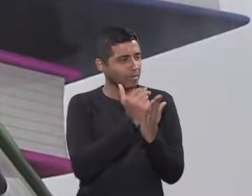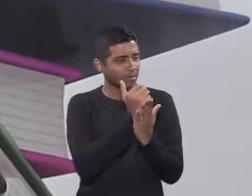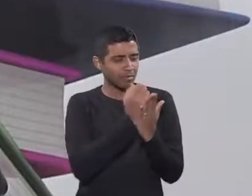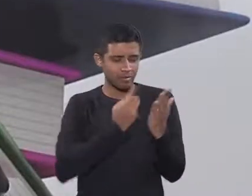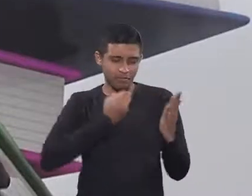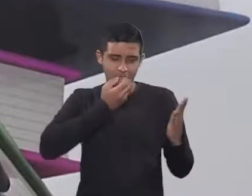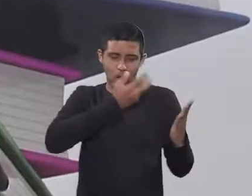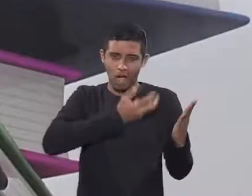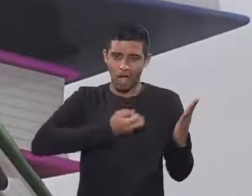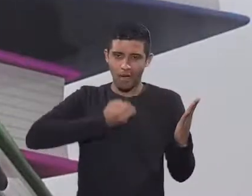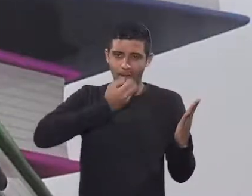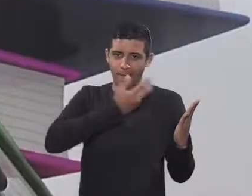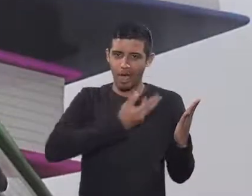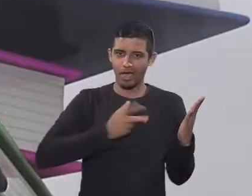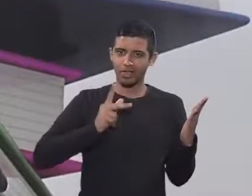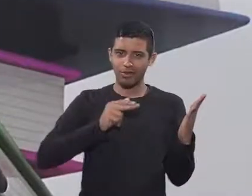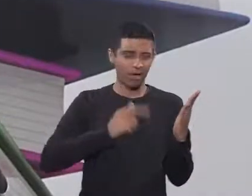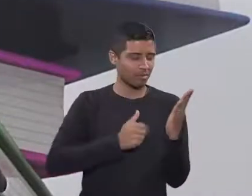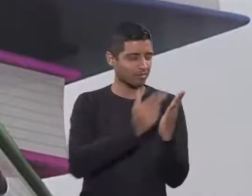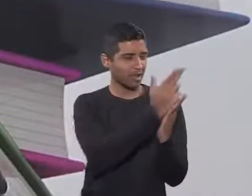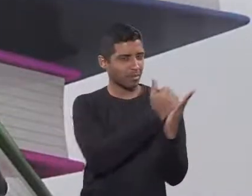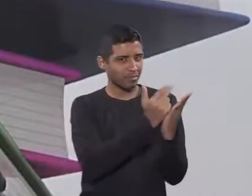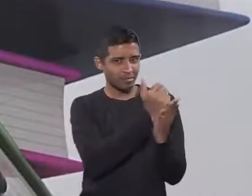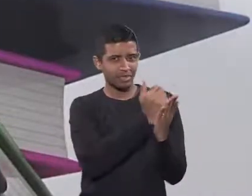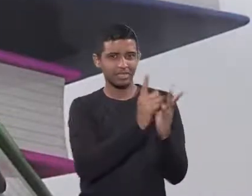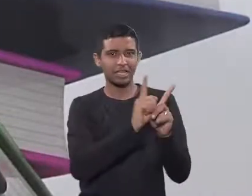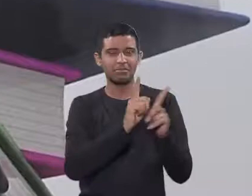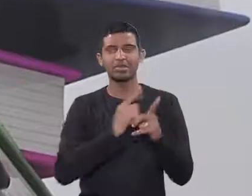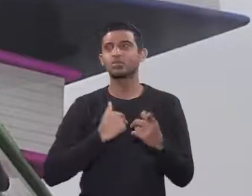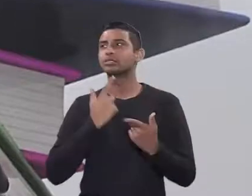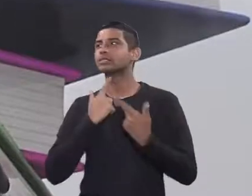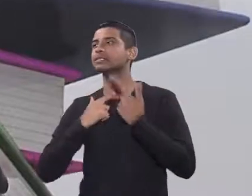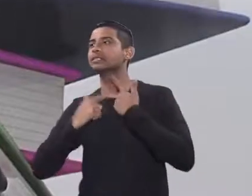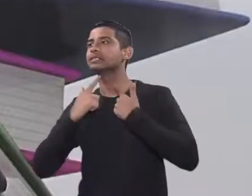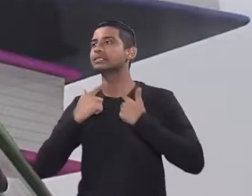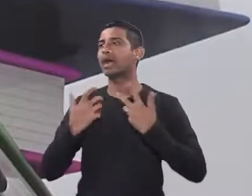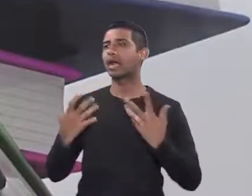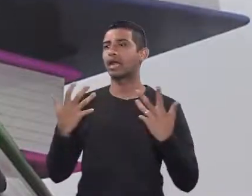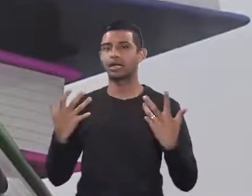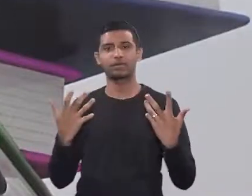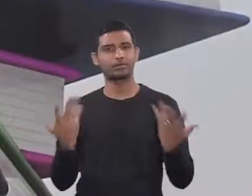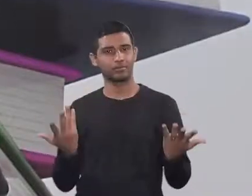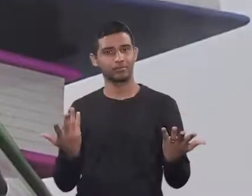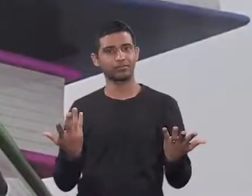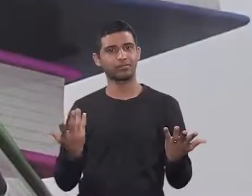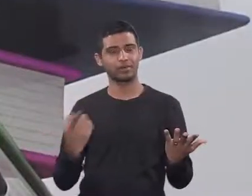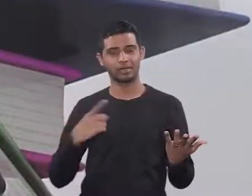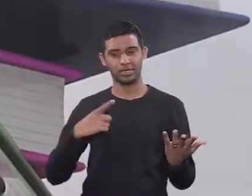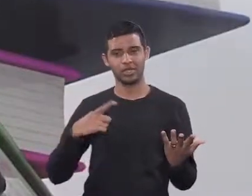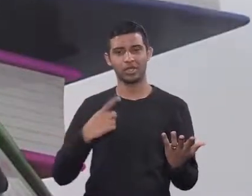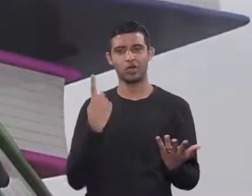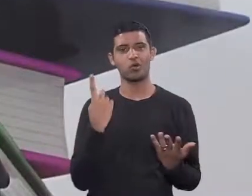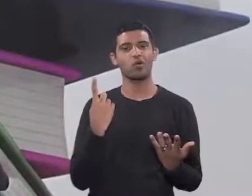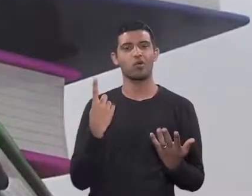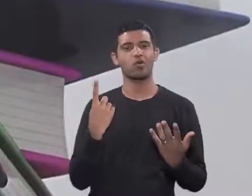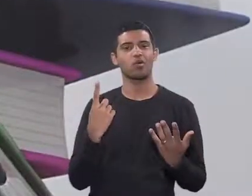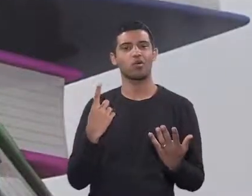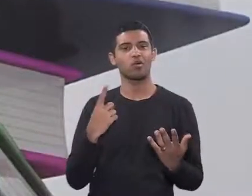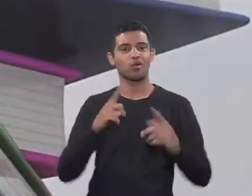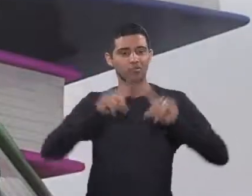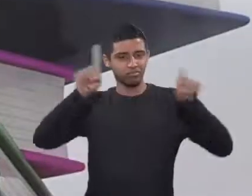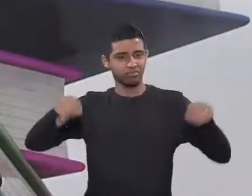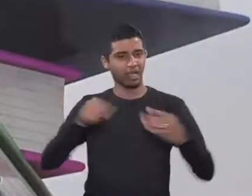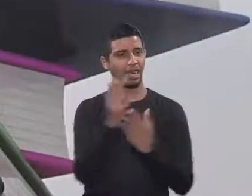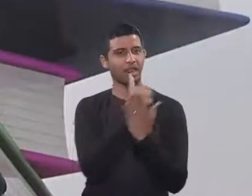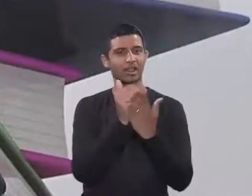naquele quadro. Você pode colocar suas vontades, porque eu tenho um quadro também que é de um skatista e eu não